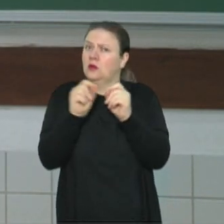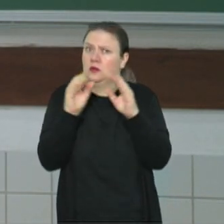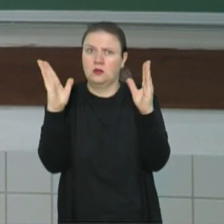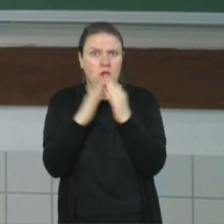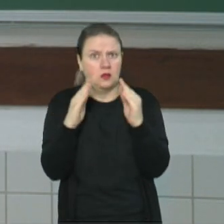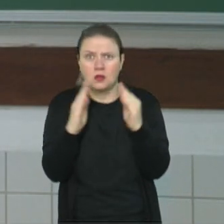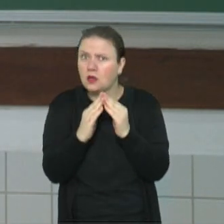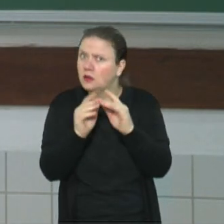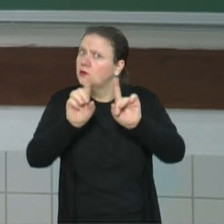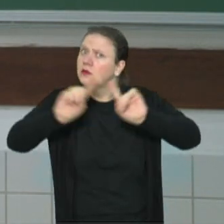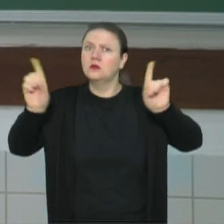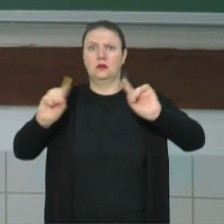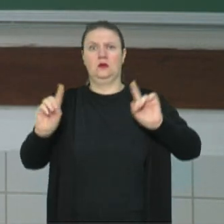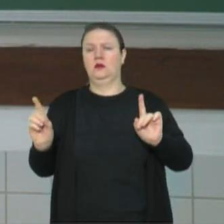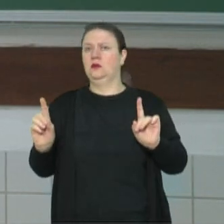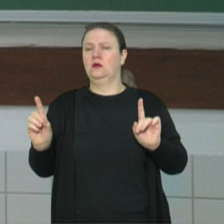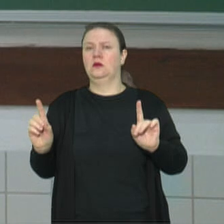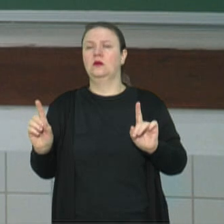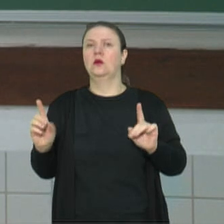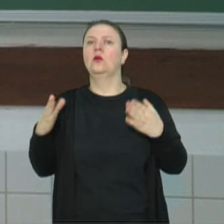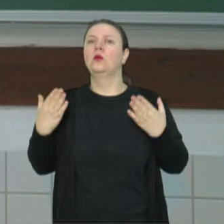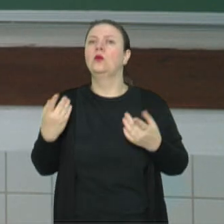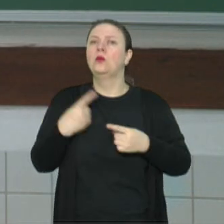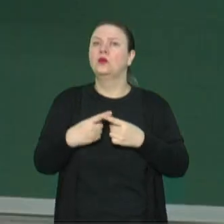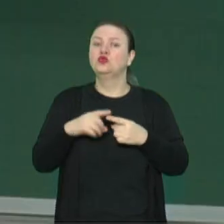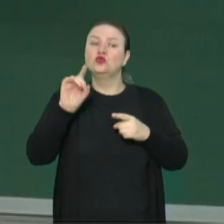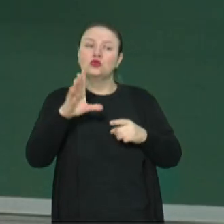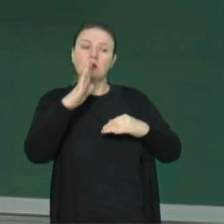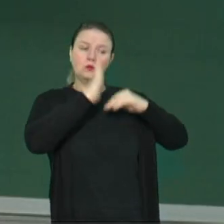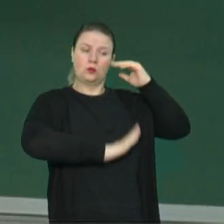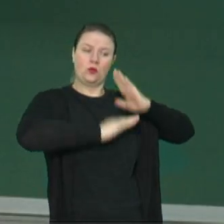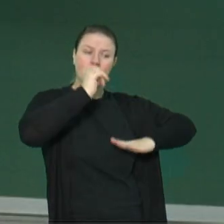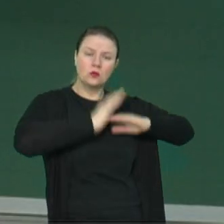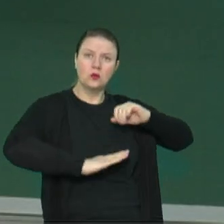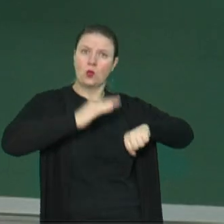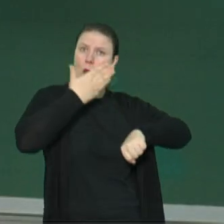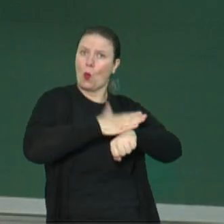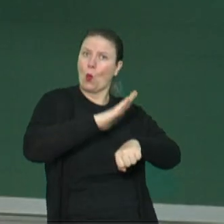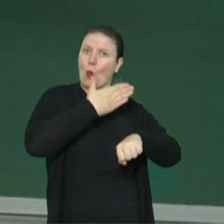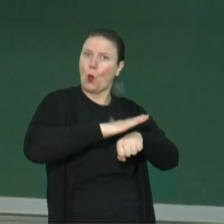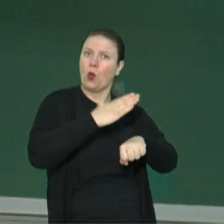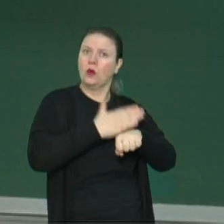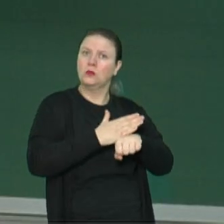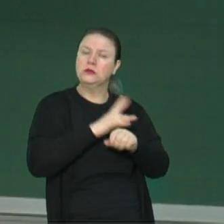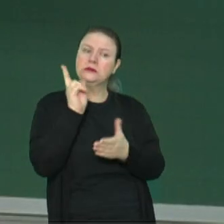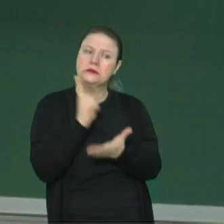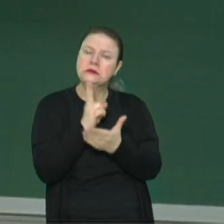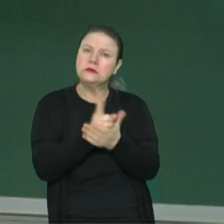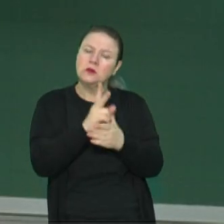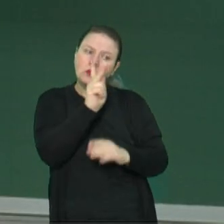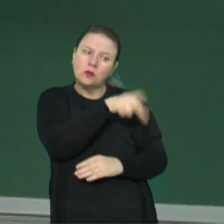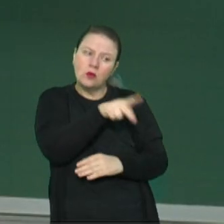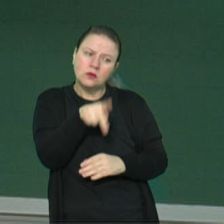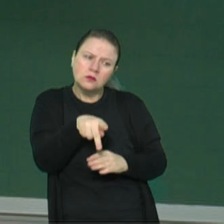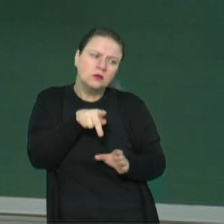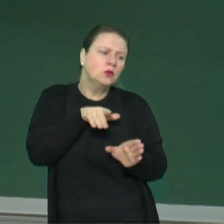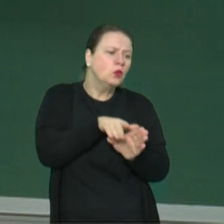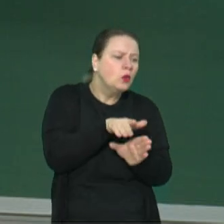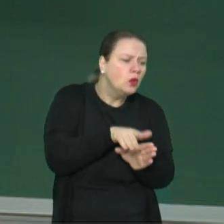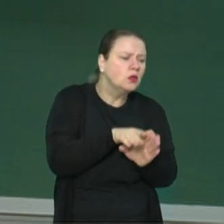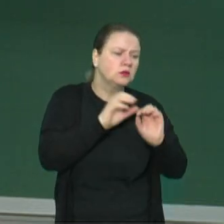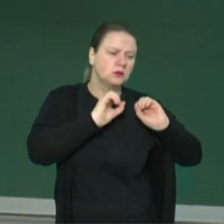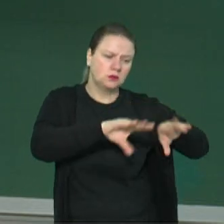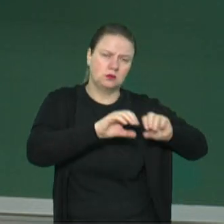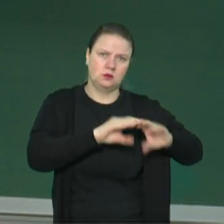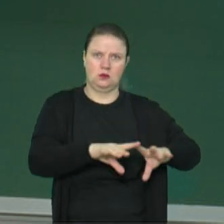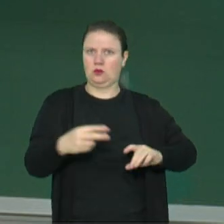deve ser feito em casa, eles devem ser feitos o quê? Por praticantes, por lutadores, acompanhados sempre de professores, né? Então esses movimentos não podem